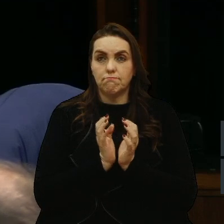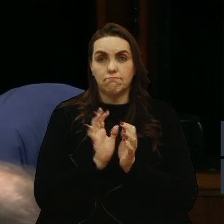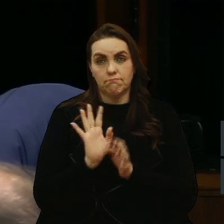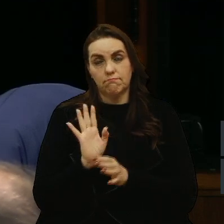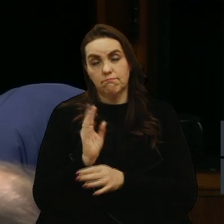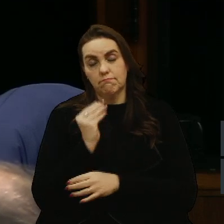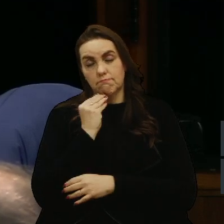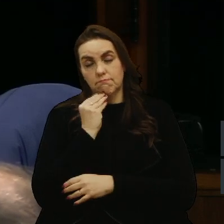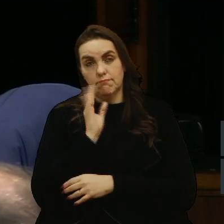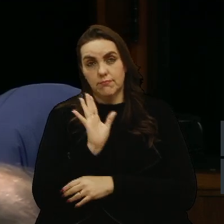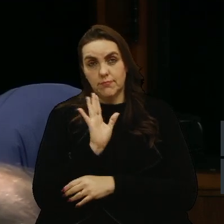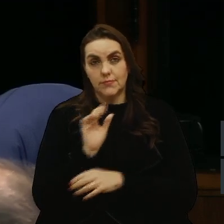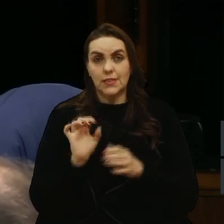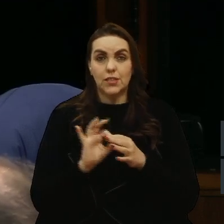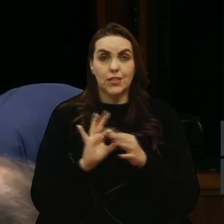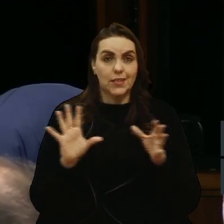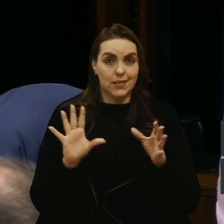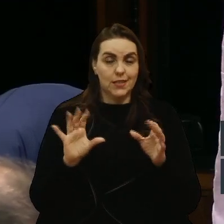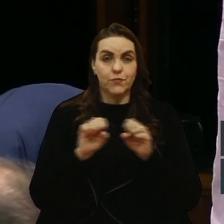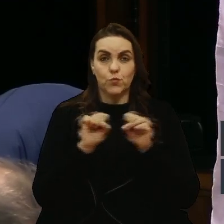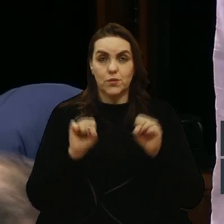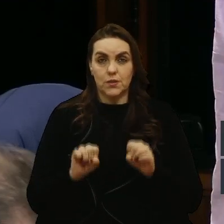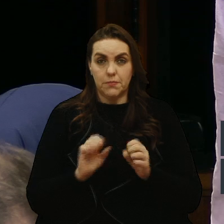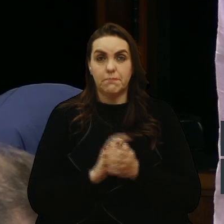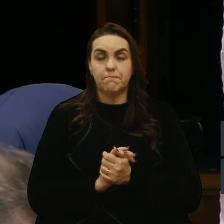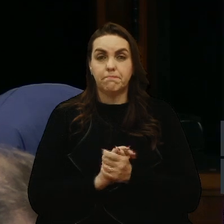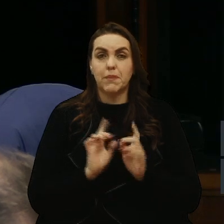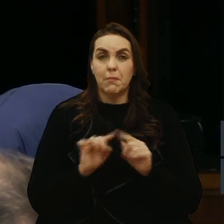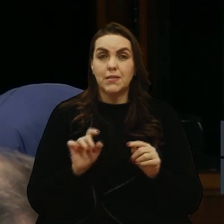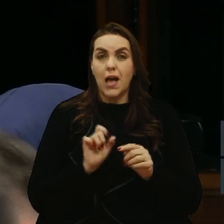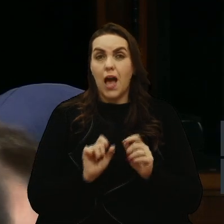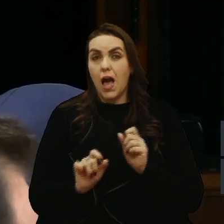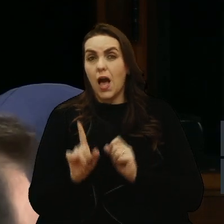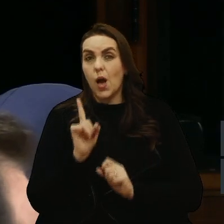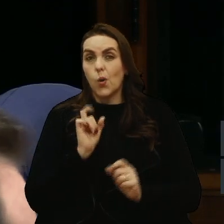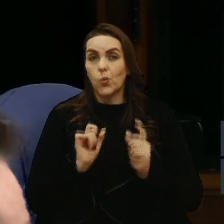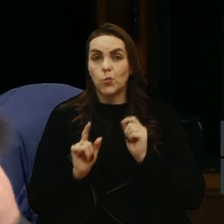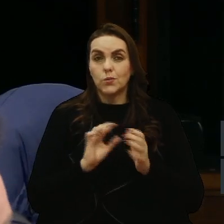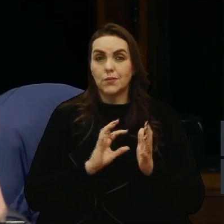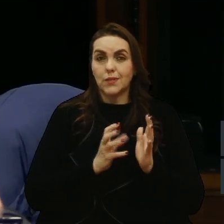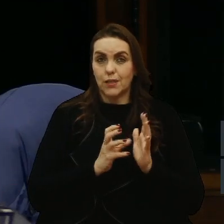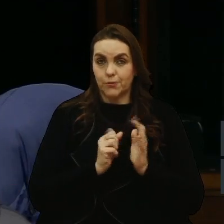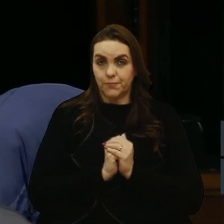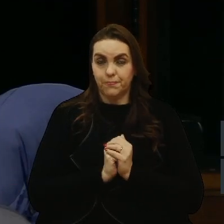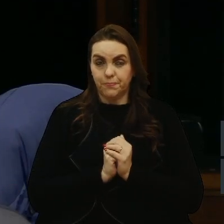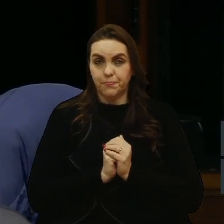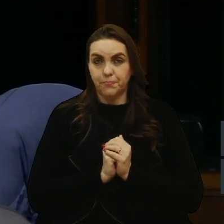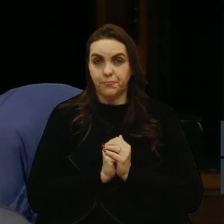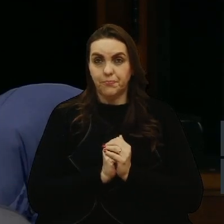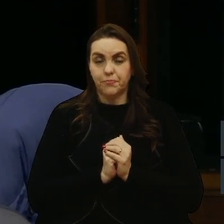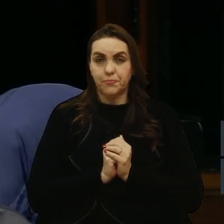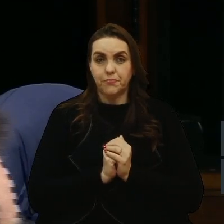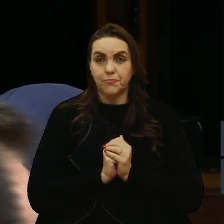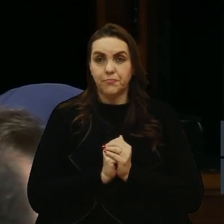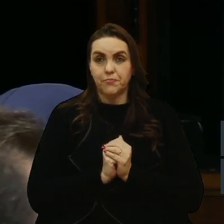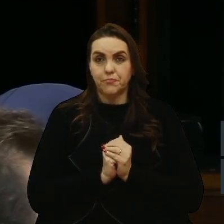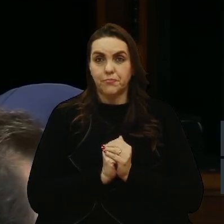Claro, ele já está disponível no sistema, mas tem alguns dados que eu queria